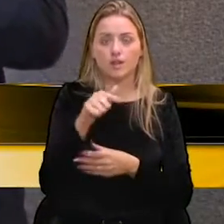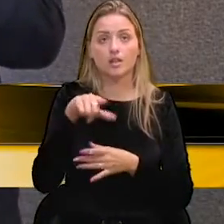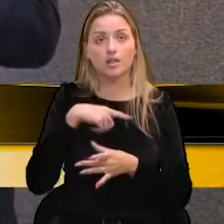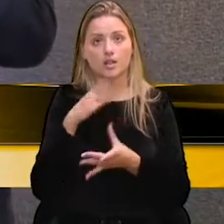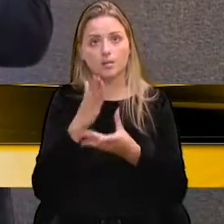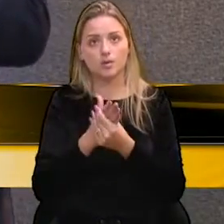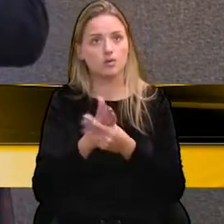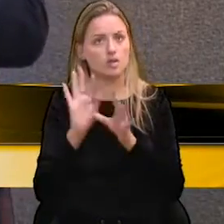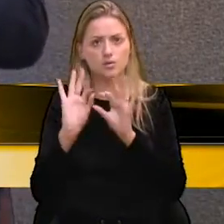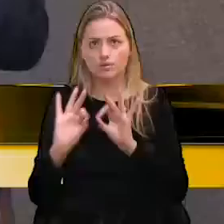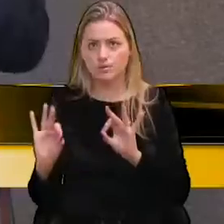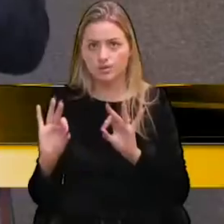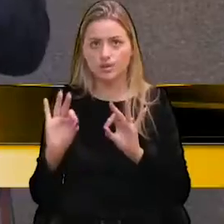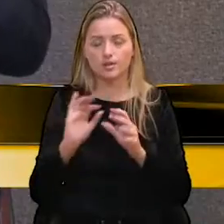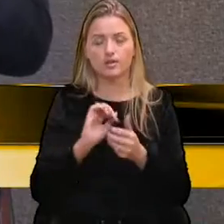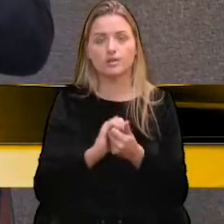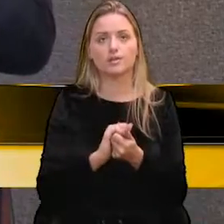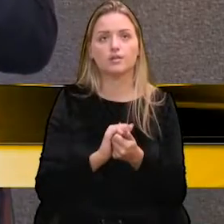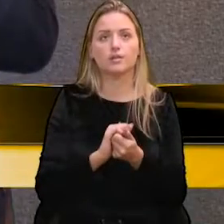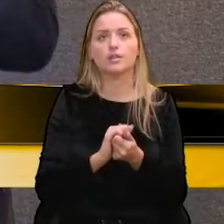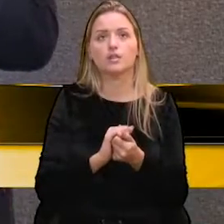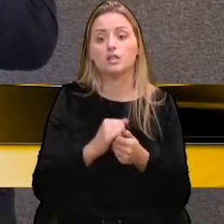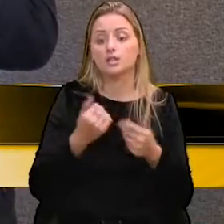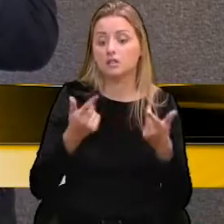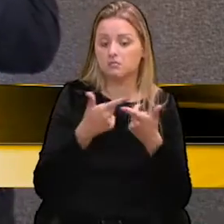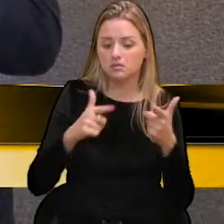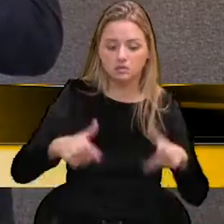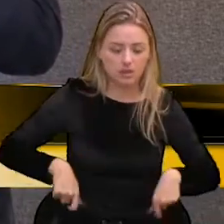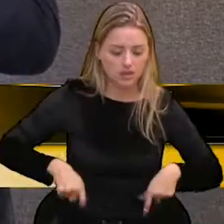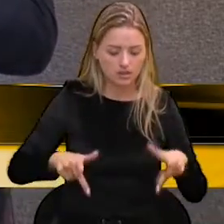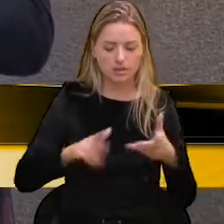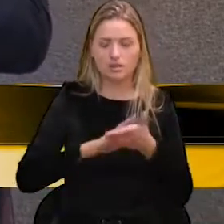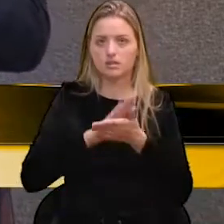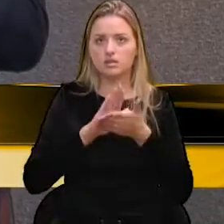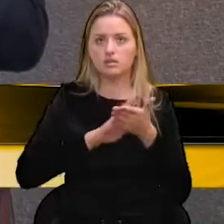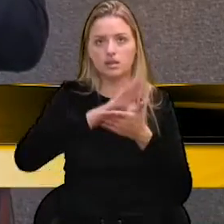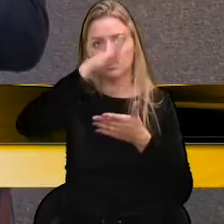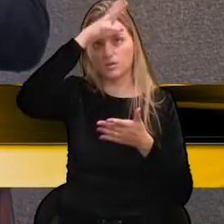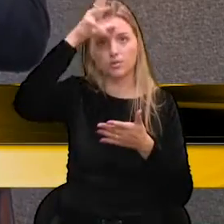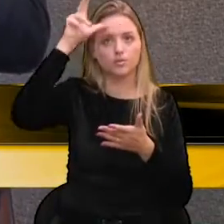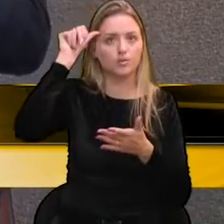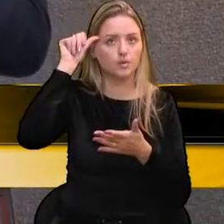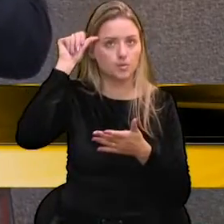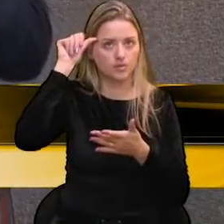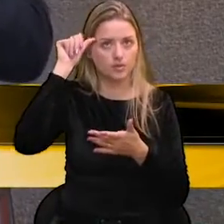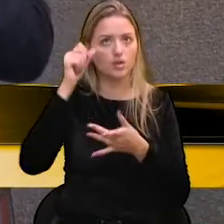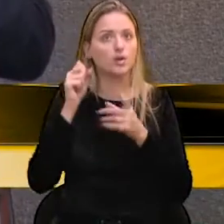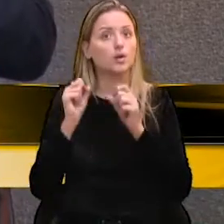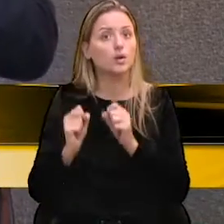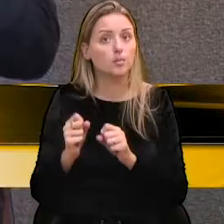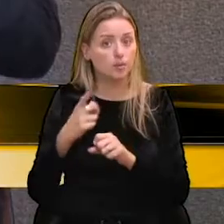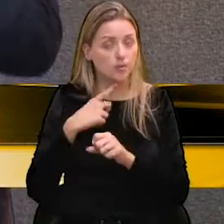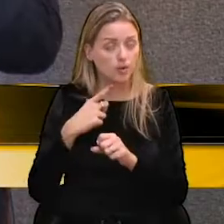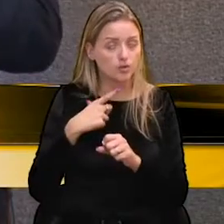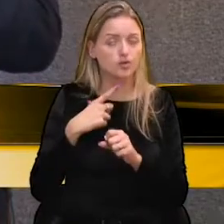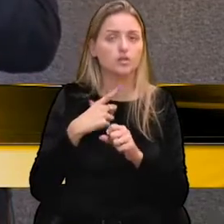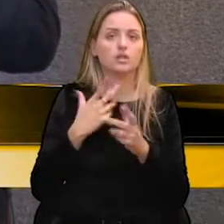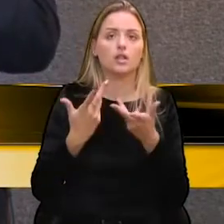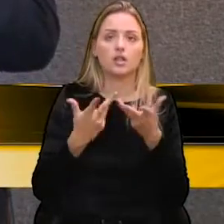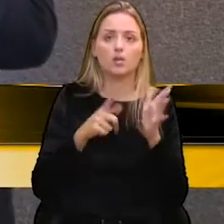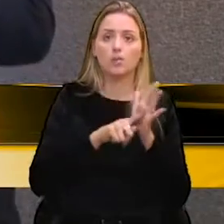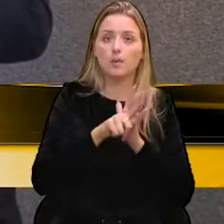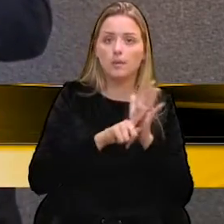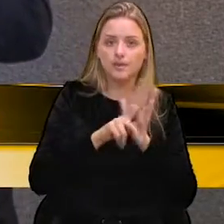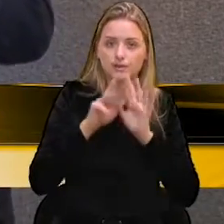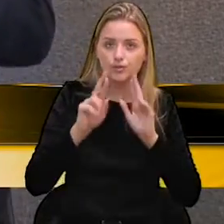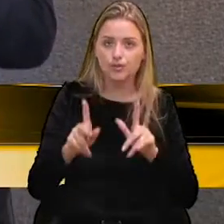simplificados, que praticamente despesa zero para o Executivo, eles possam ser tratados de forma diferente na